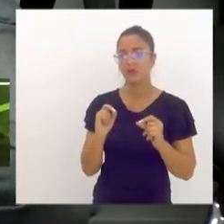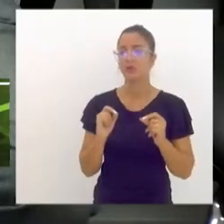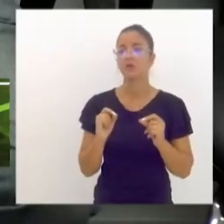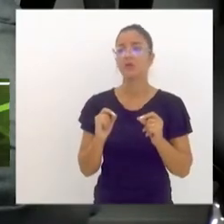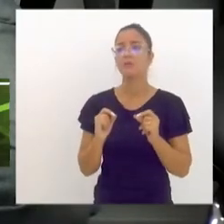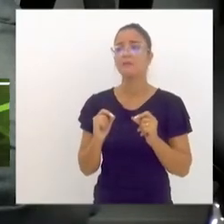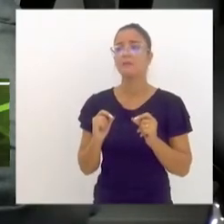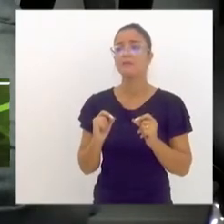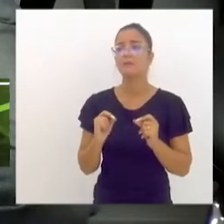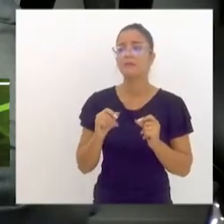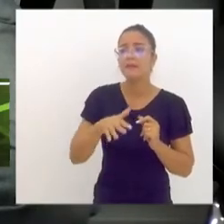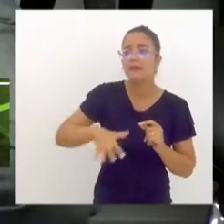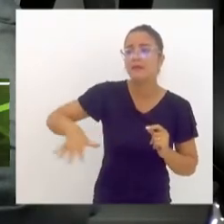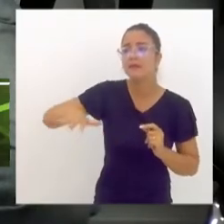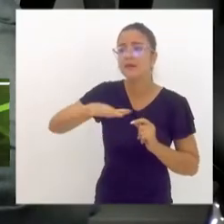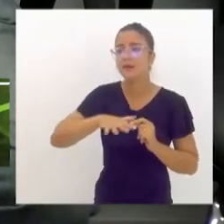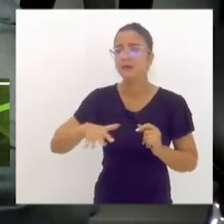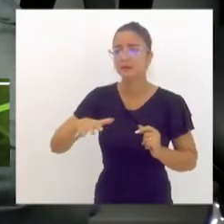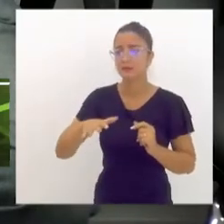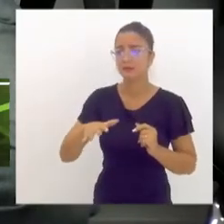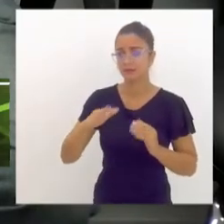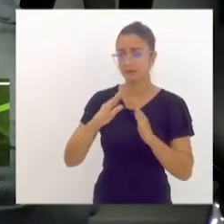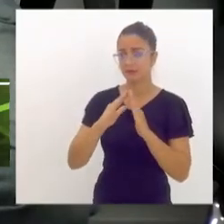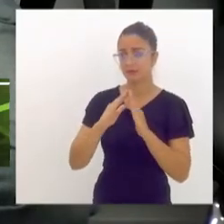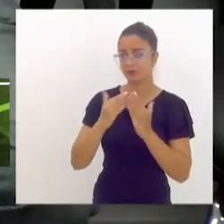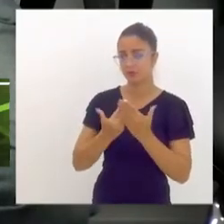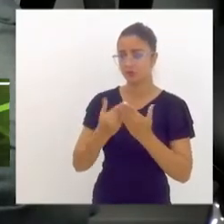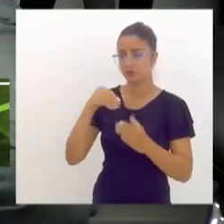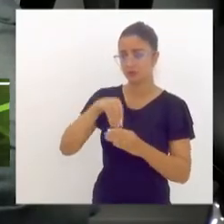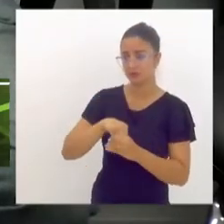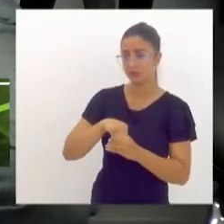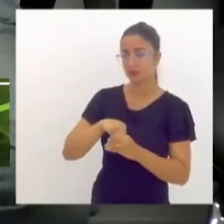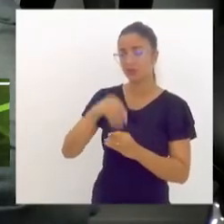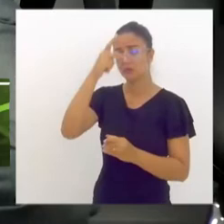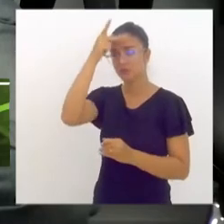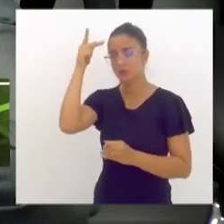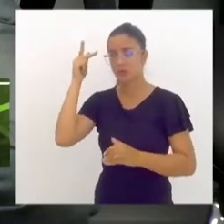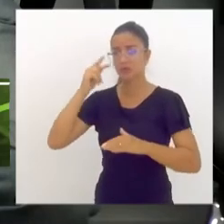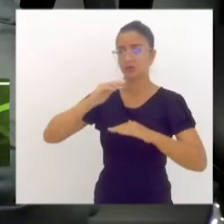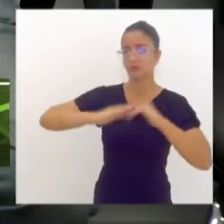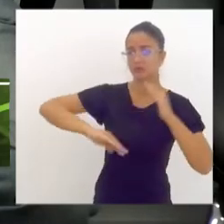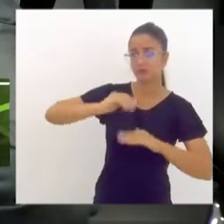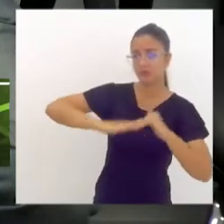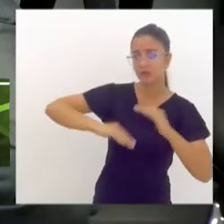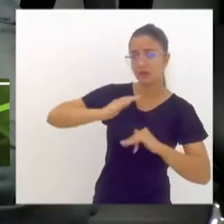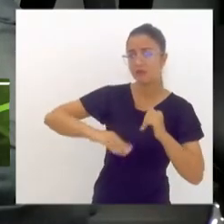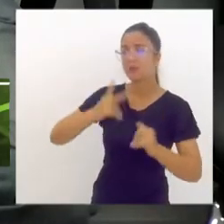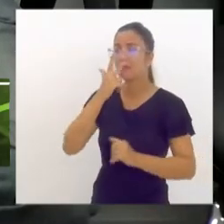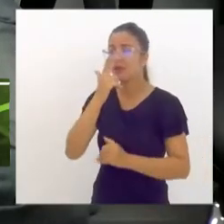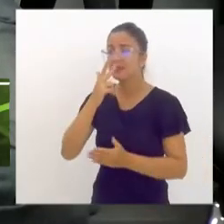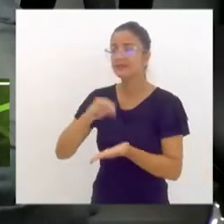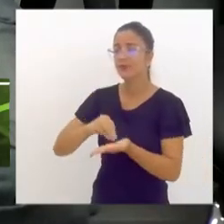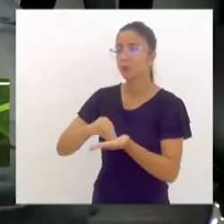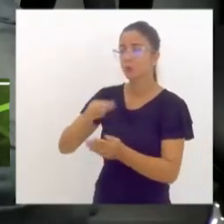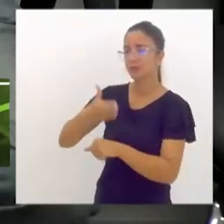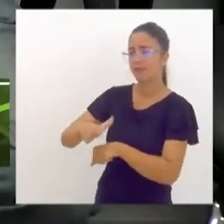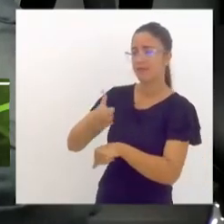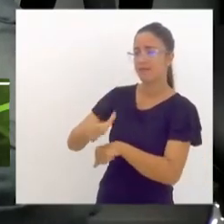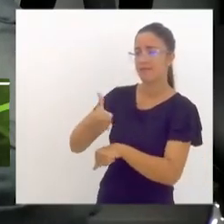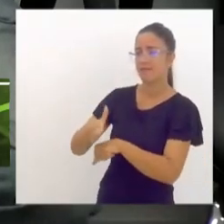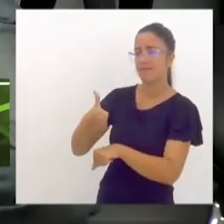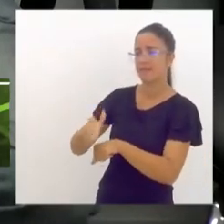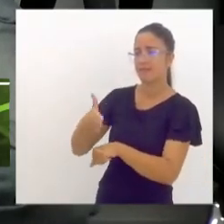rede são profissionais das escolas que não foram capacitados para exercer